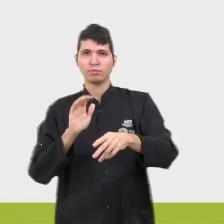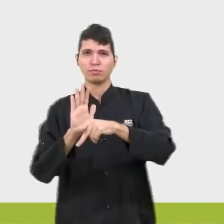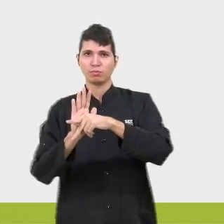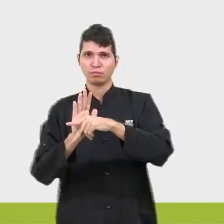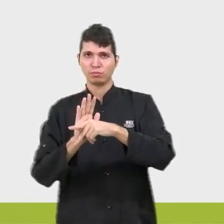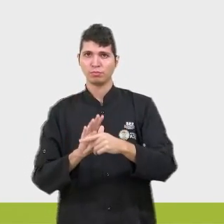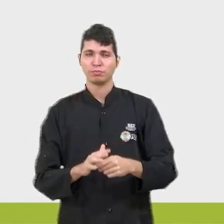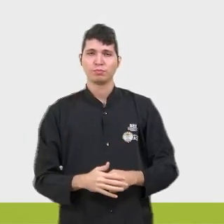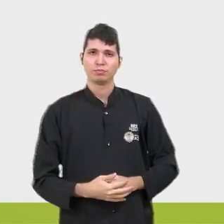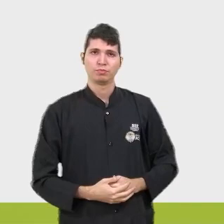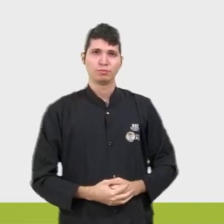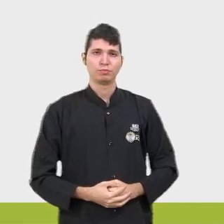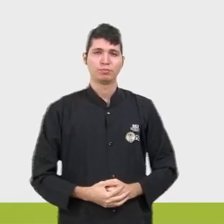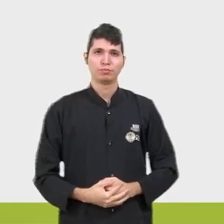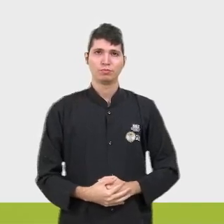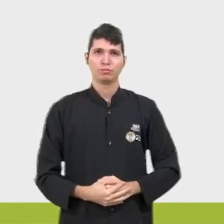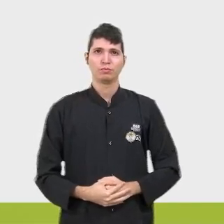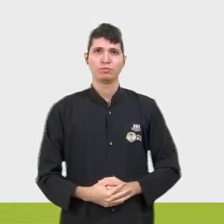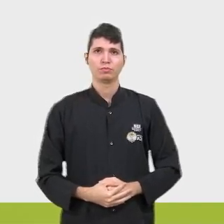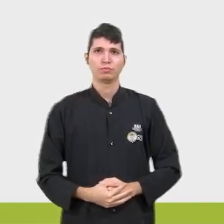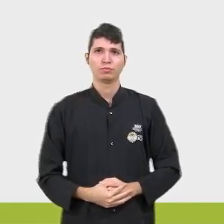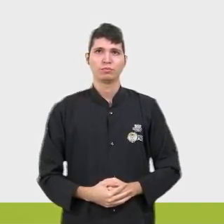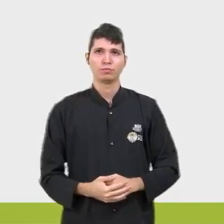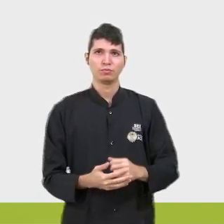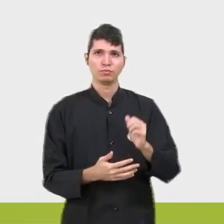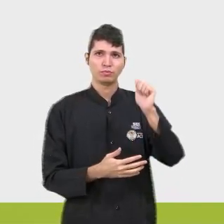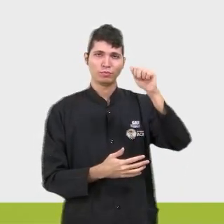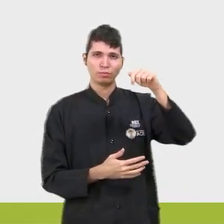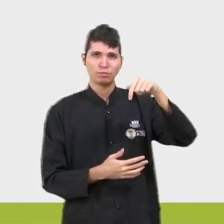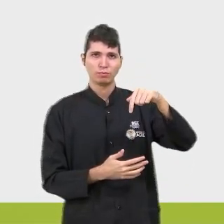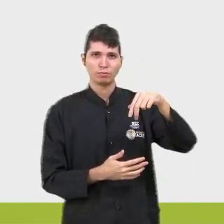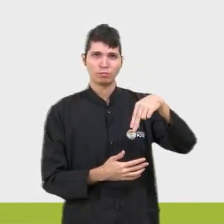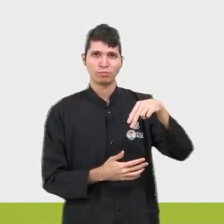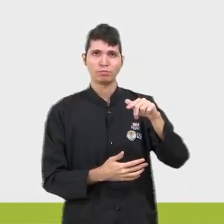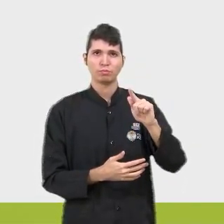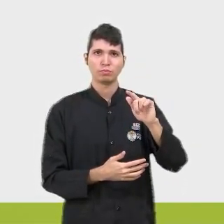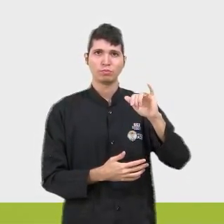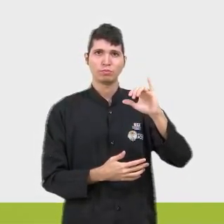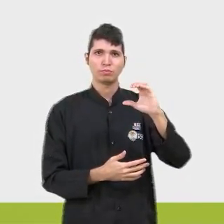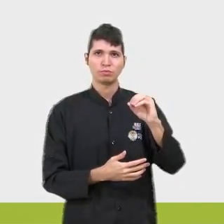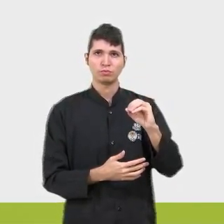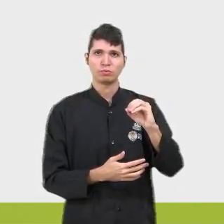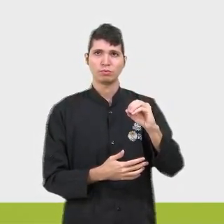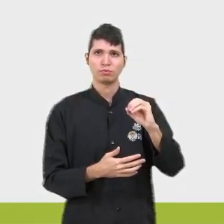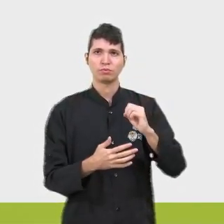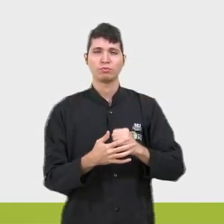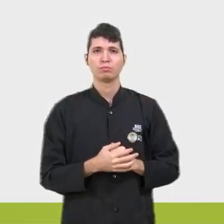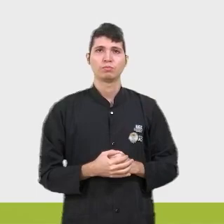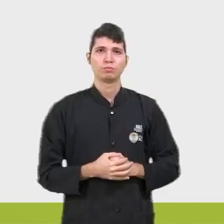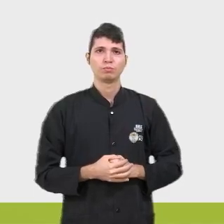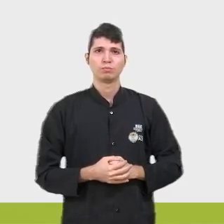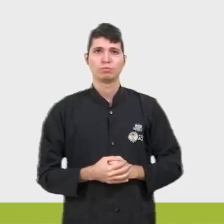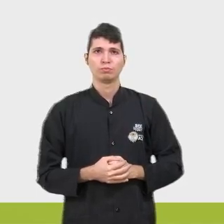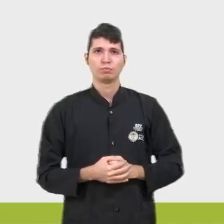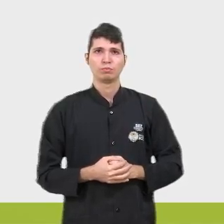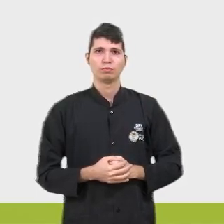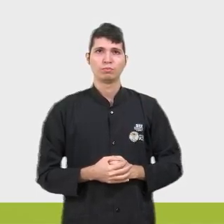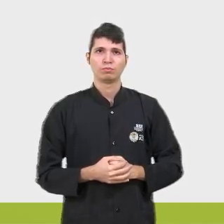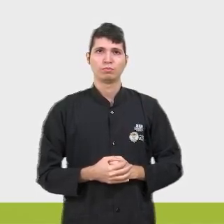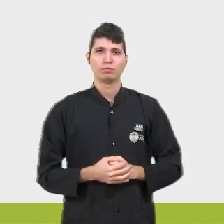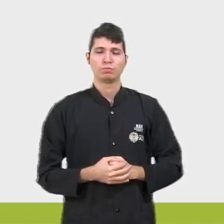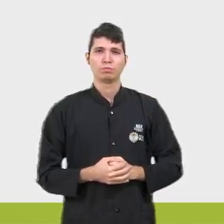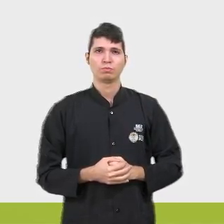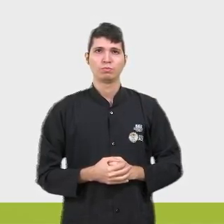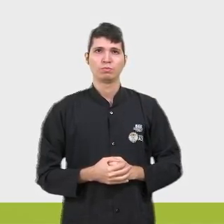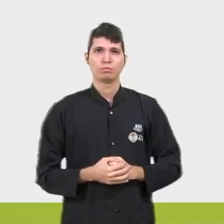tem assim. Nas angiospermas, além da fertilização da oosfera, existe uma segunda fertilização que resulta no tecido triploide. Beleza, já havia aquilo